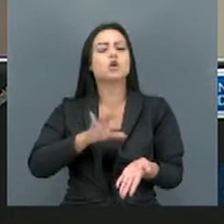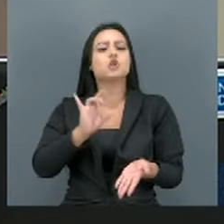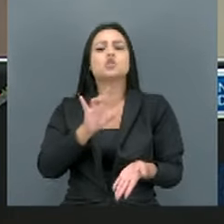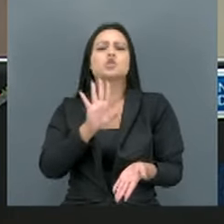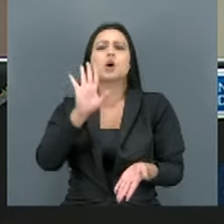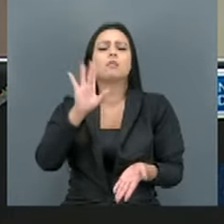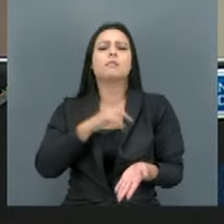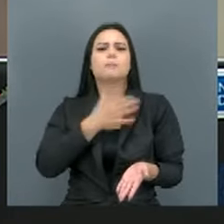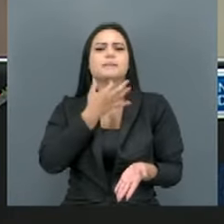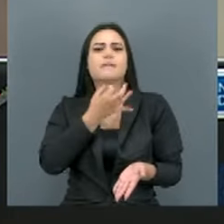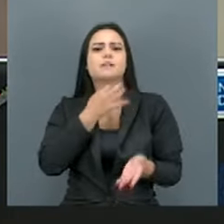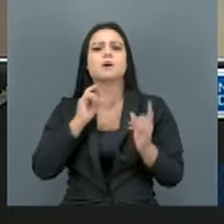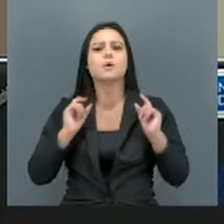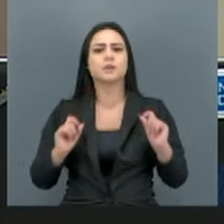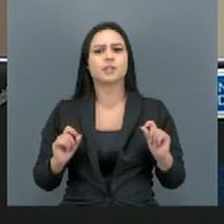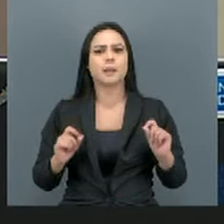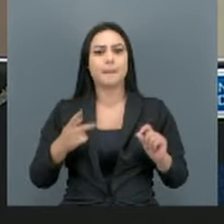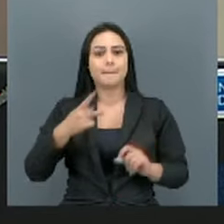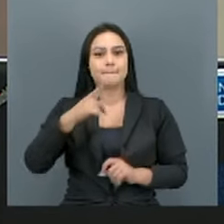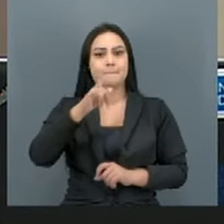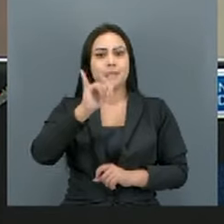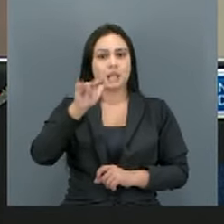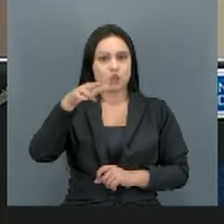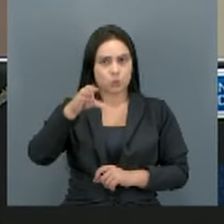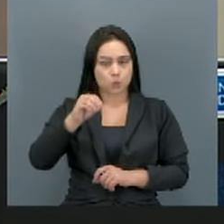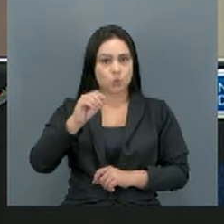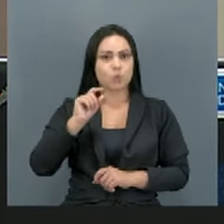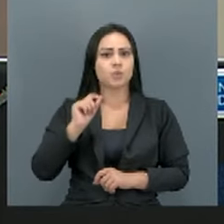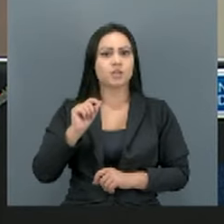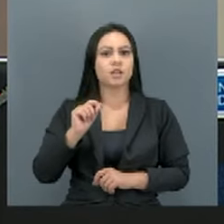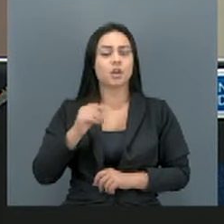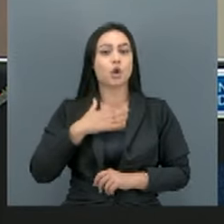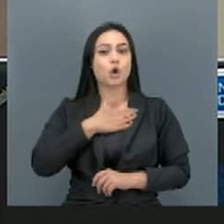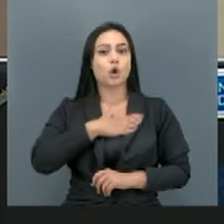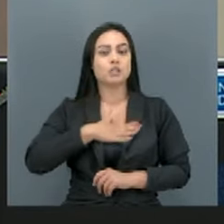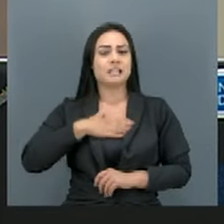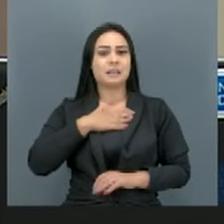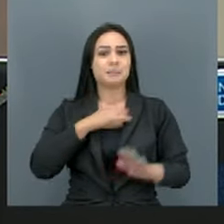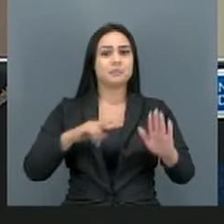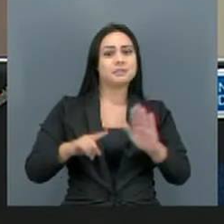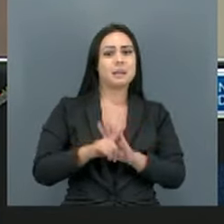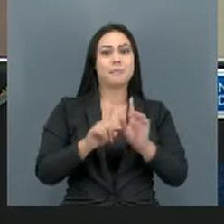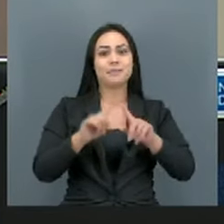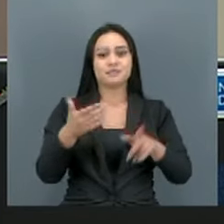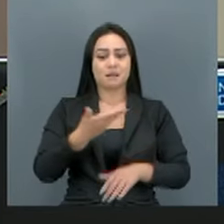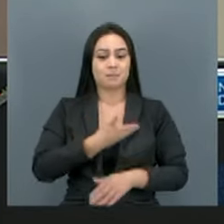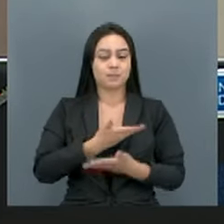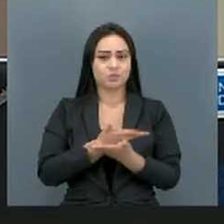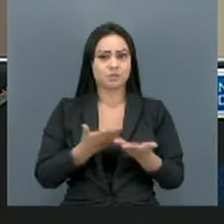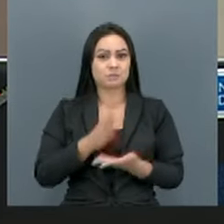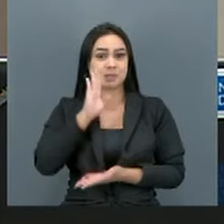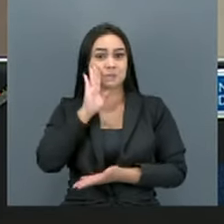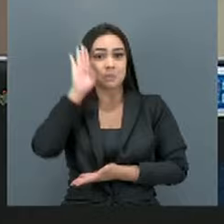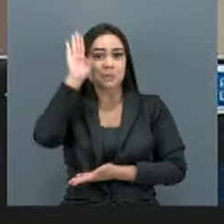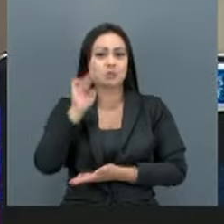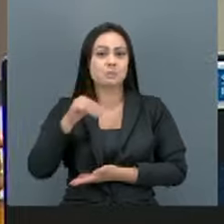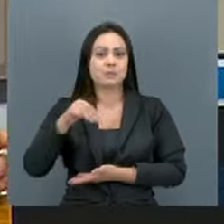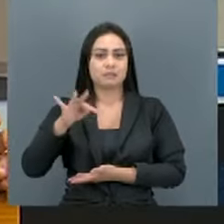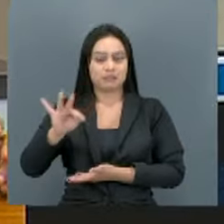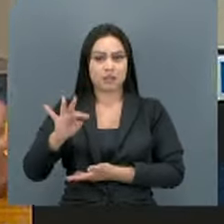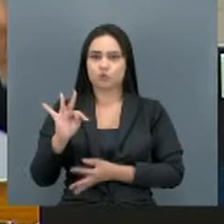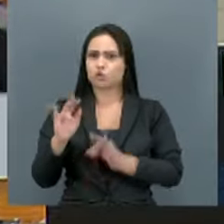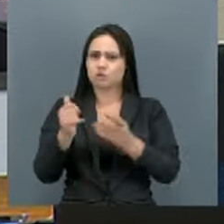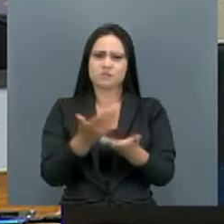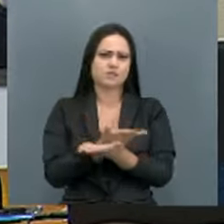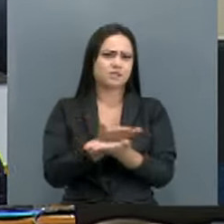observação. Eu já falei para o senador Plínio que eu estou aqui com uma série de perguntas, mas vamos aos colegas, principalmente do Mato Grosso, todos vocês